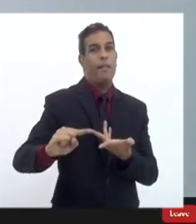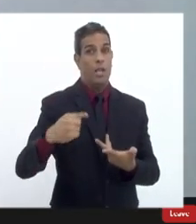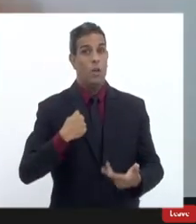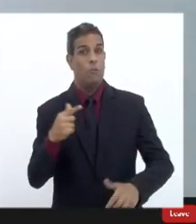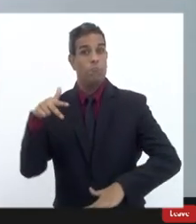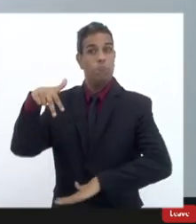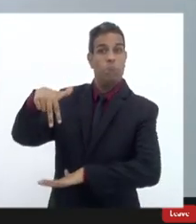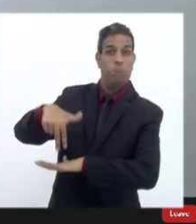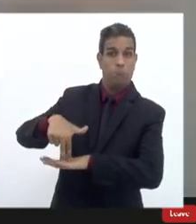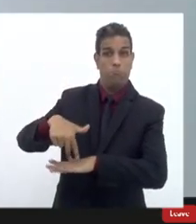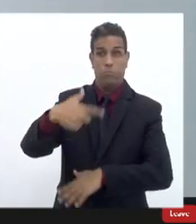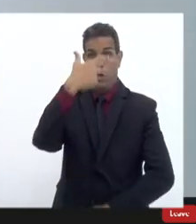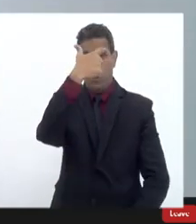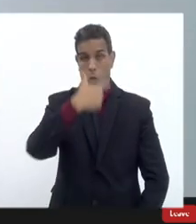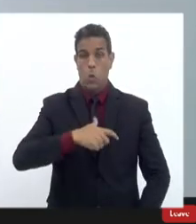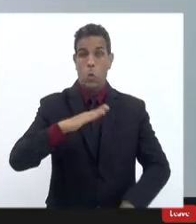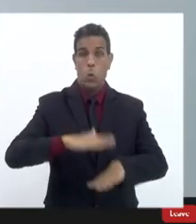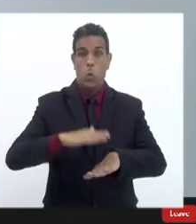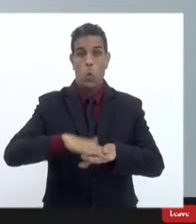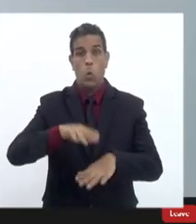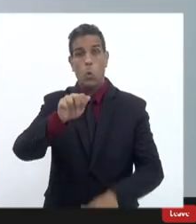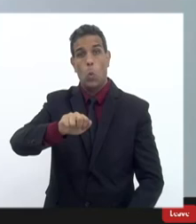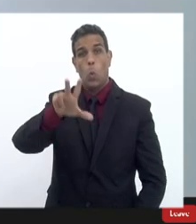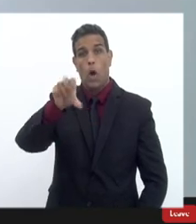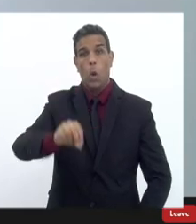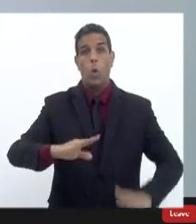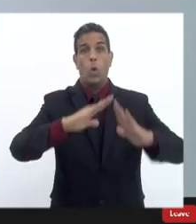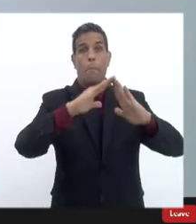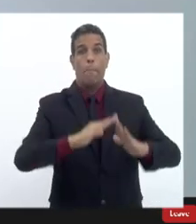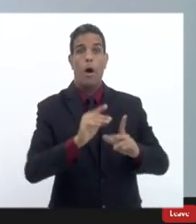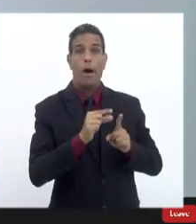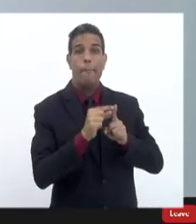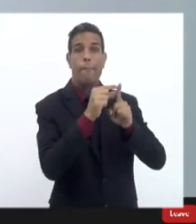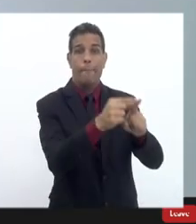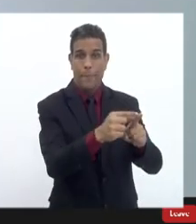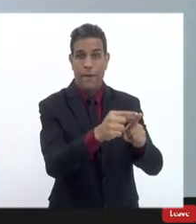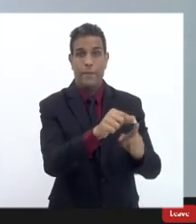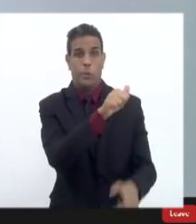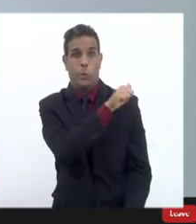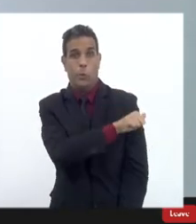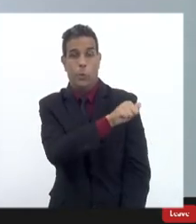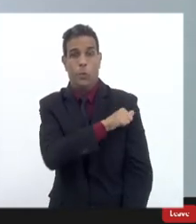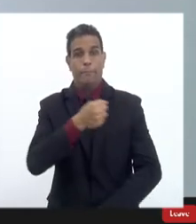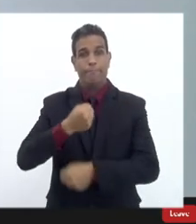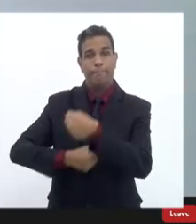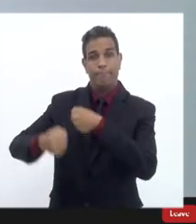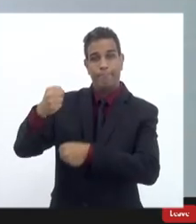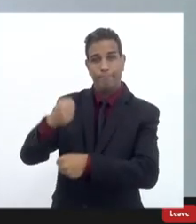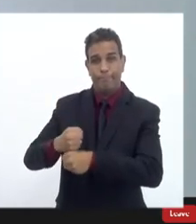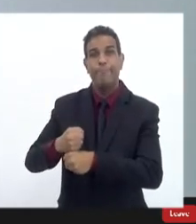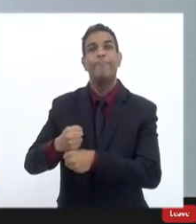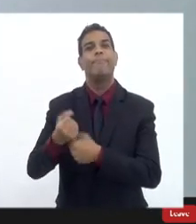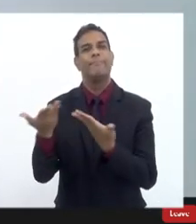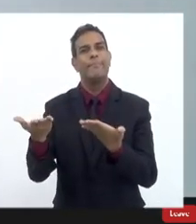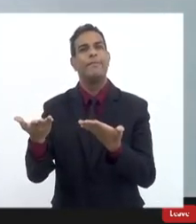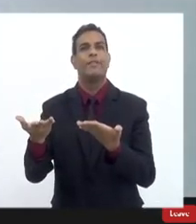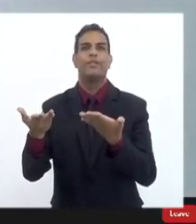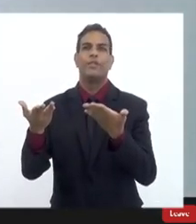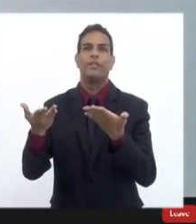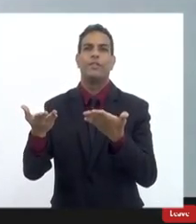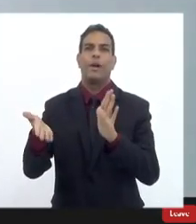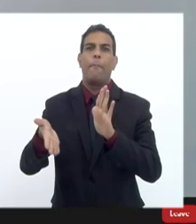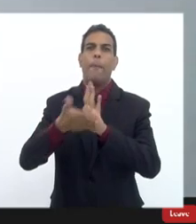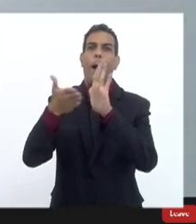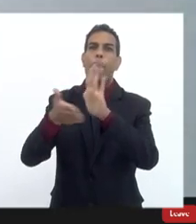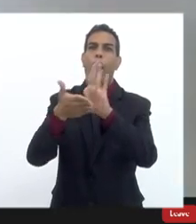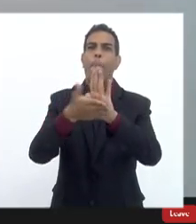estudante da rede estadual de ensino, né? Residente da periferia. Então, isso. Fora isso, também, ano passado passamos por promessas não cumpridas, né,